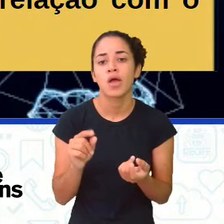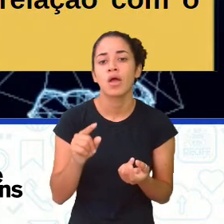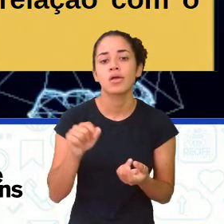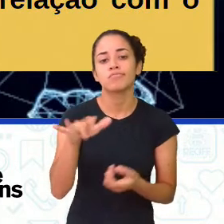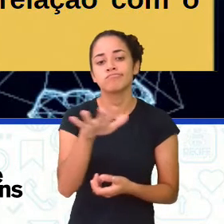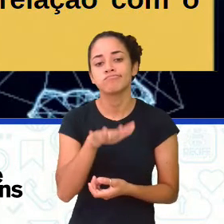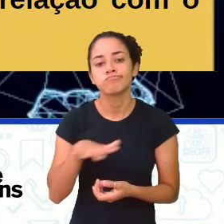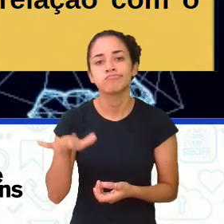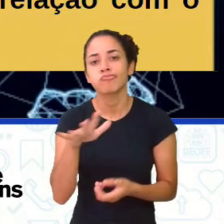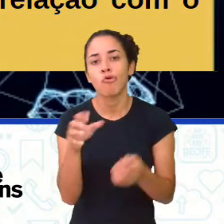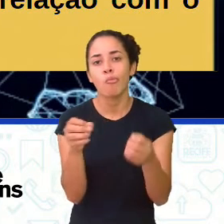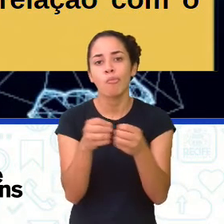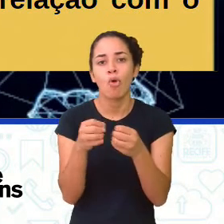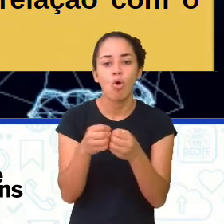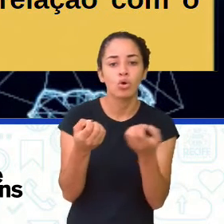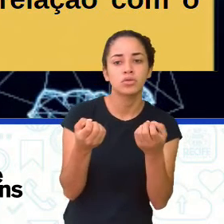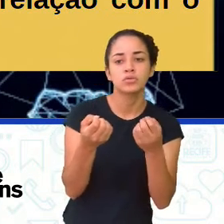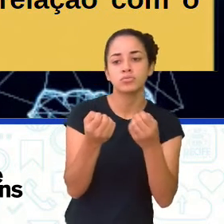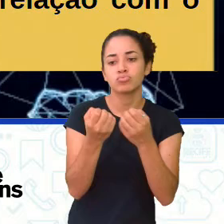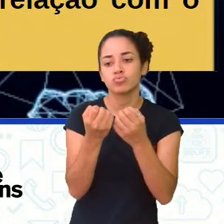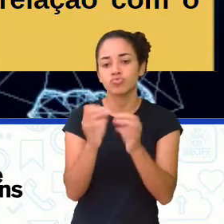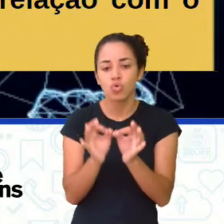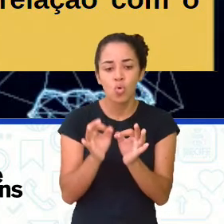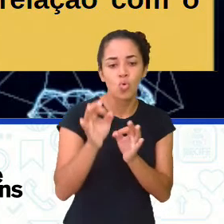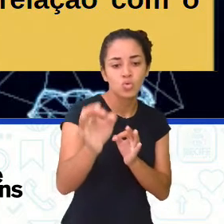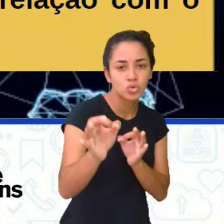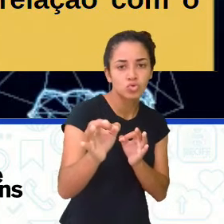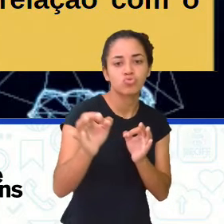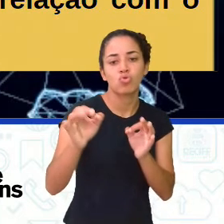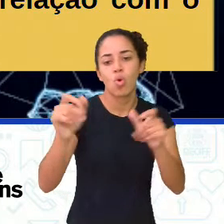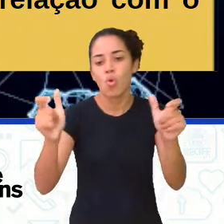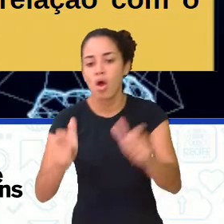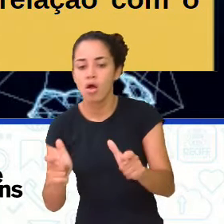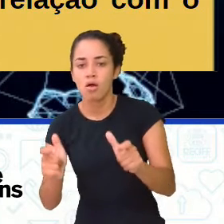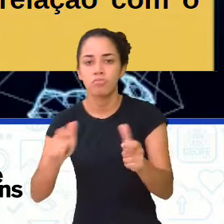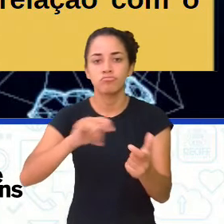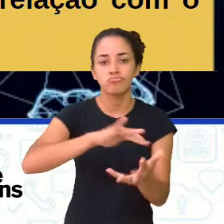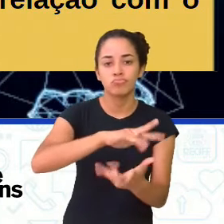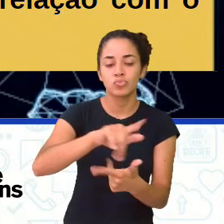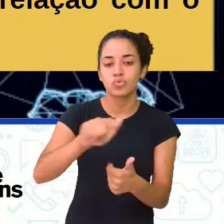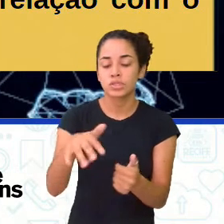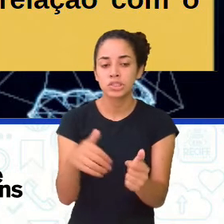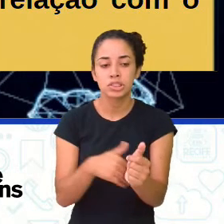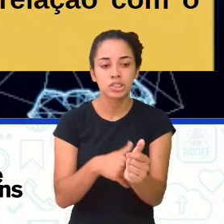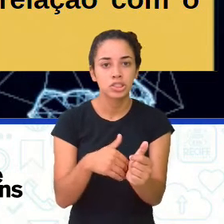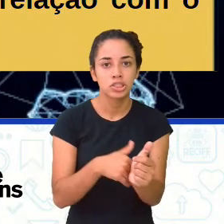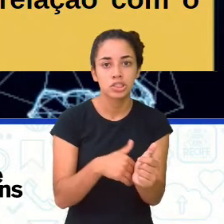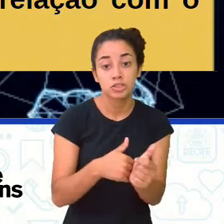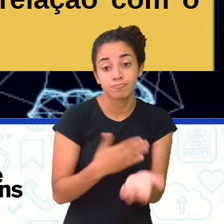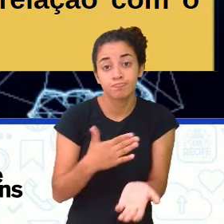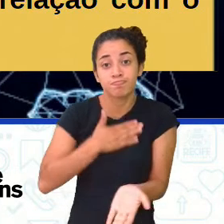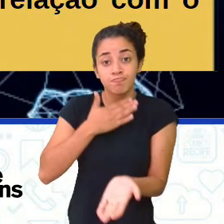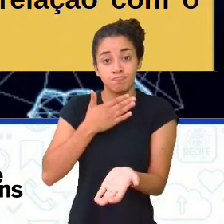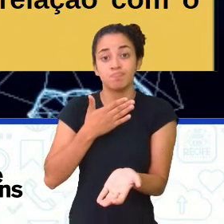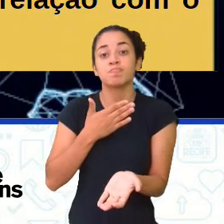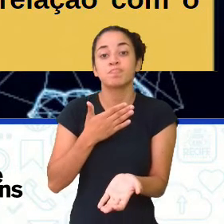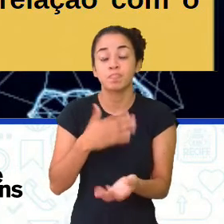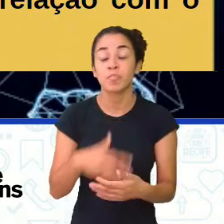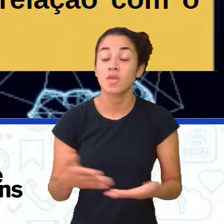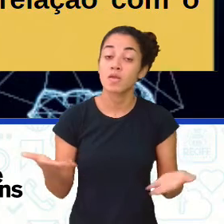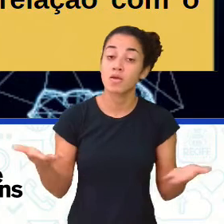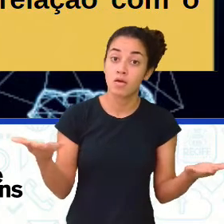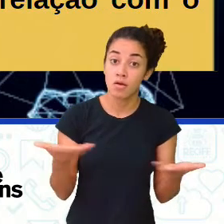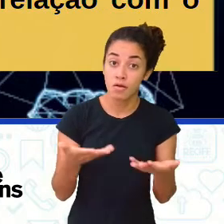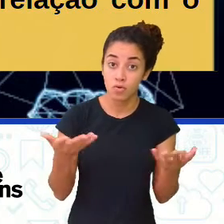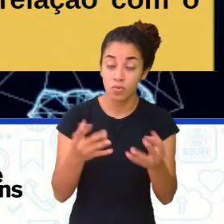entorno, próximo ou distante, o local, o mundo, é cheio de mistérios. Agora que todas